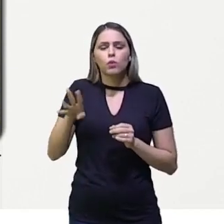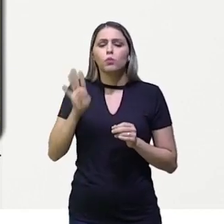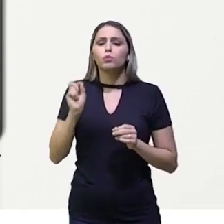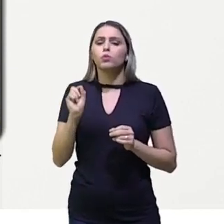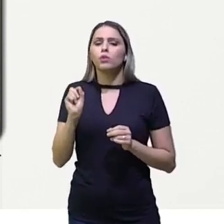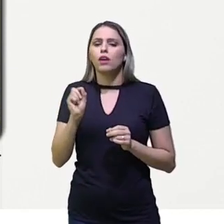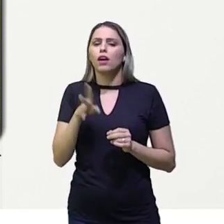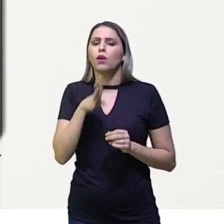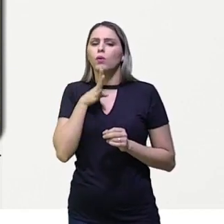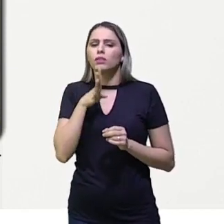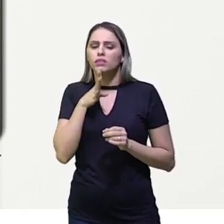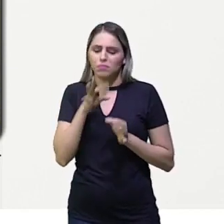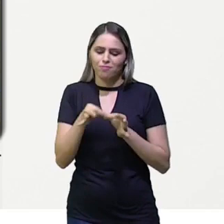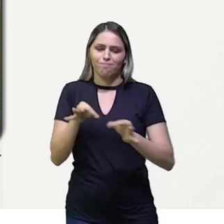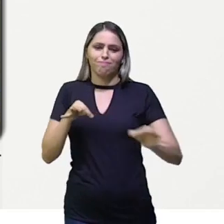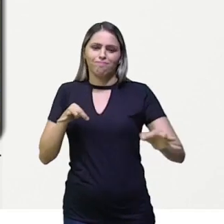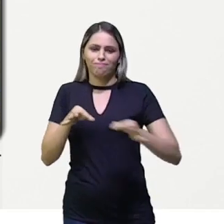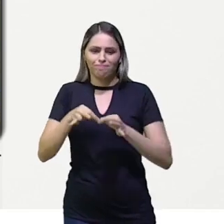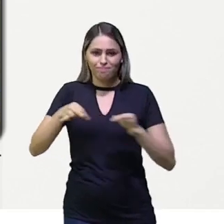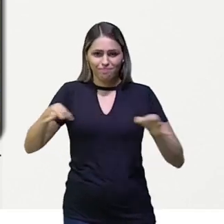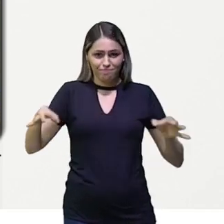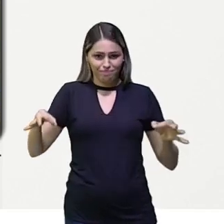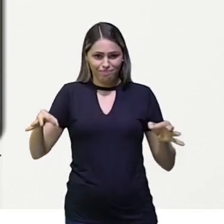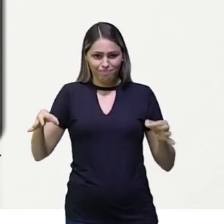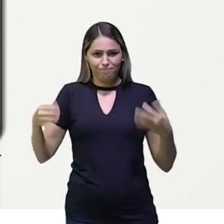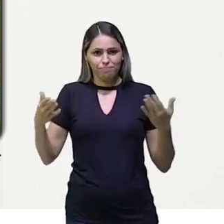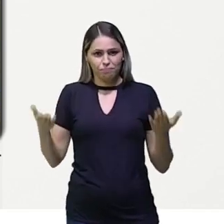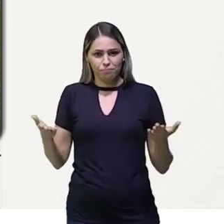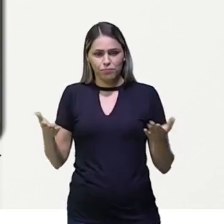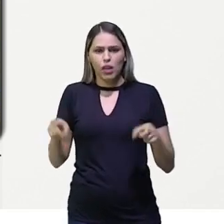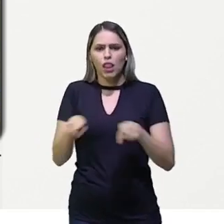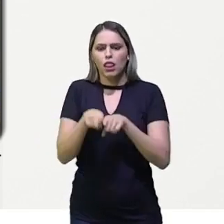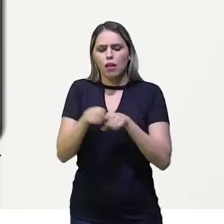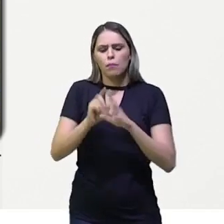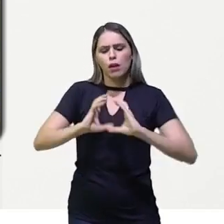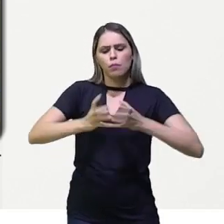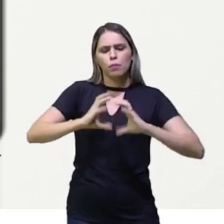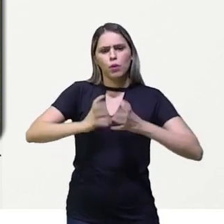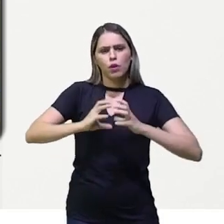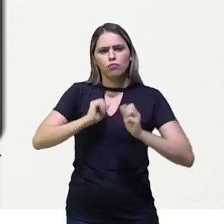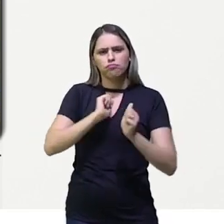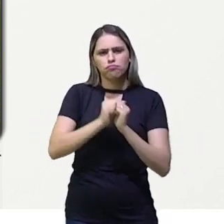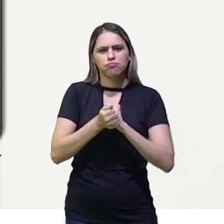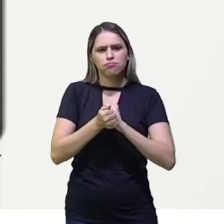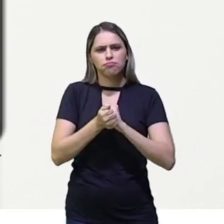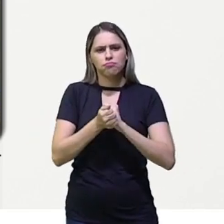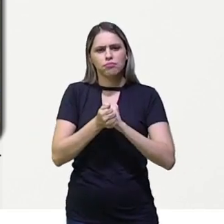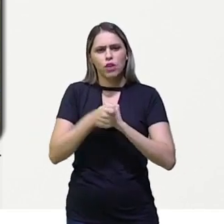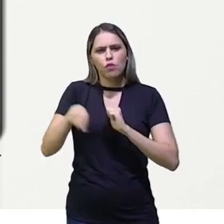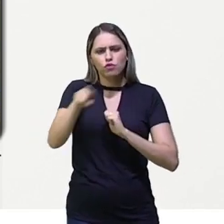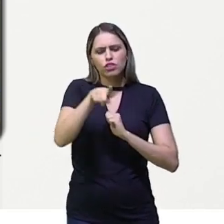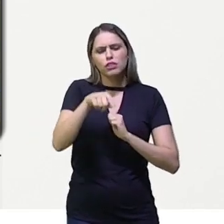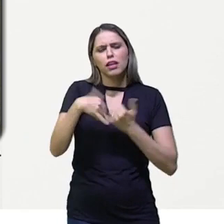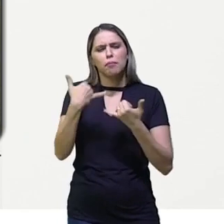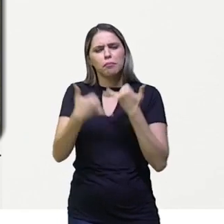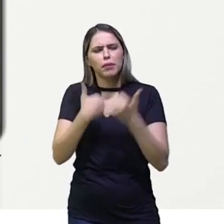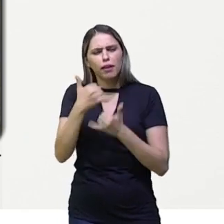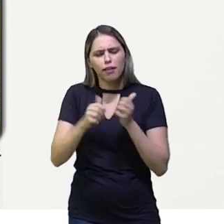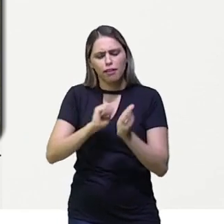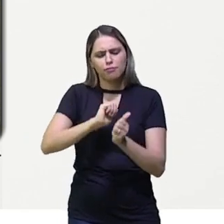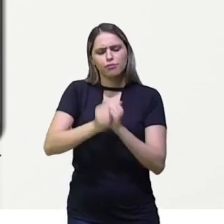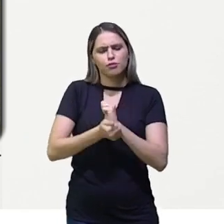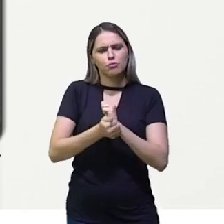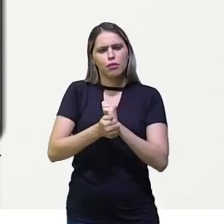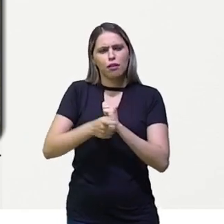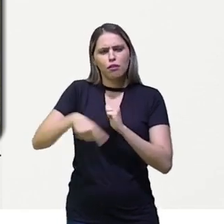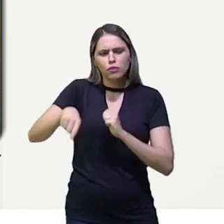conhecimento de medidas. Na bola de futebol, aqui nós temos você que joga bola, você que